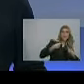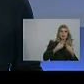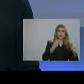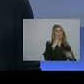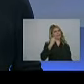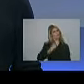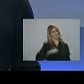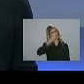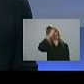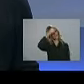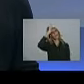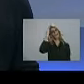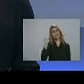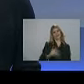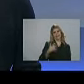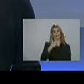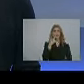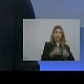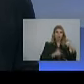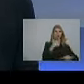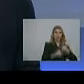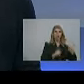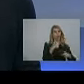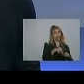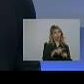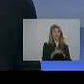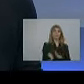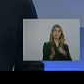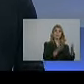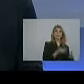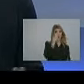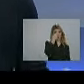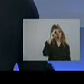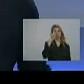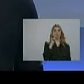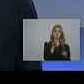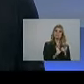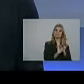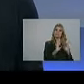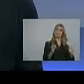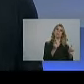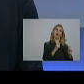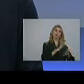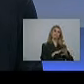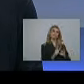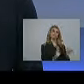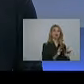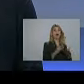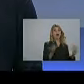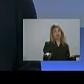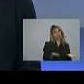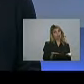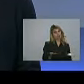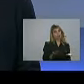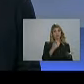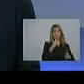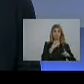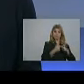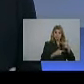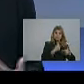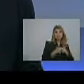para o taxista e dá um trabalho danado. E, por outro lado, o Uber tem toda essa liberdade de atuação. Agora, é um serviço